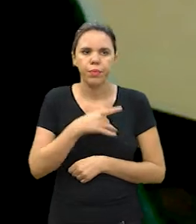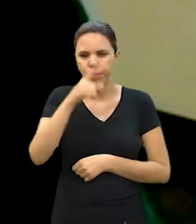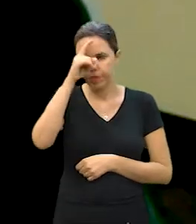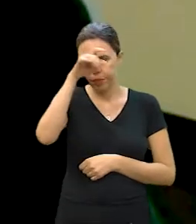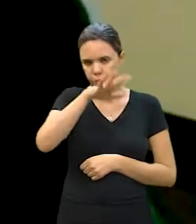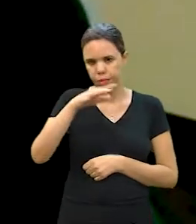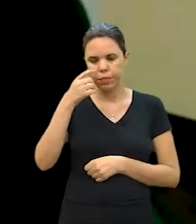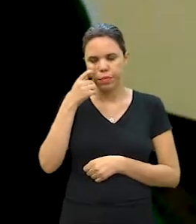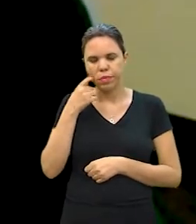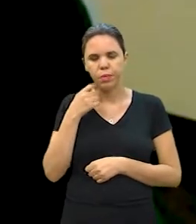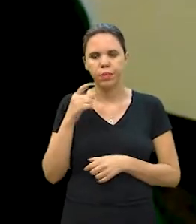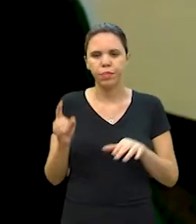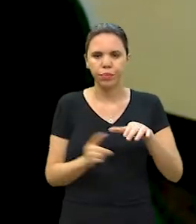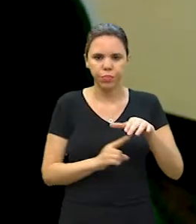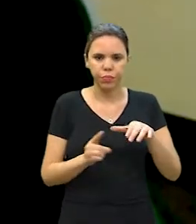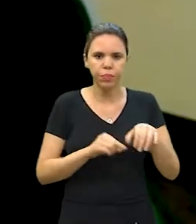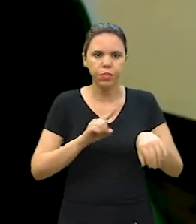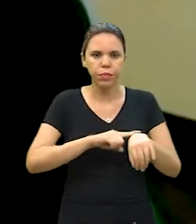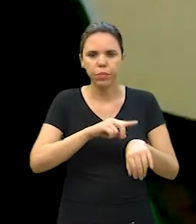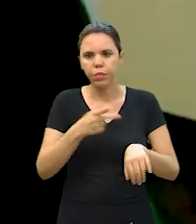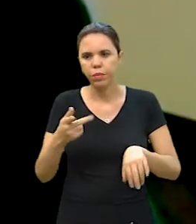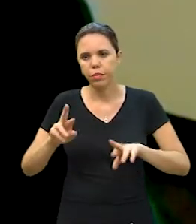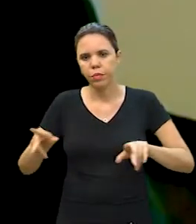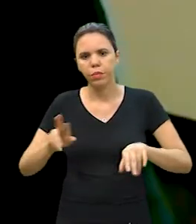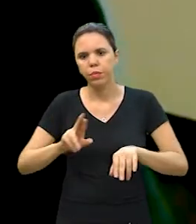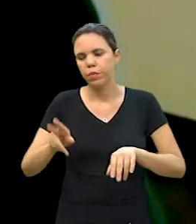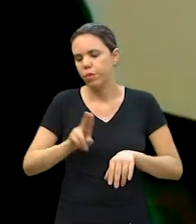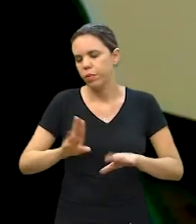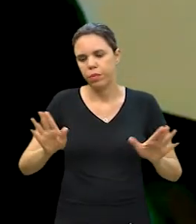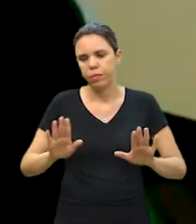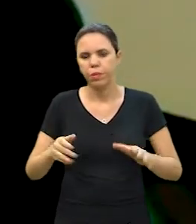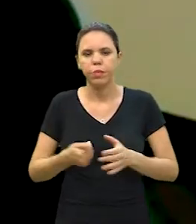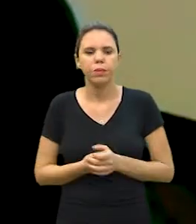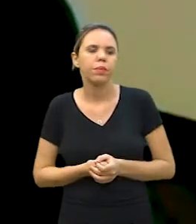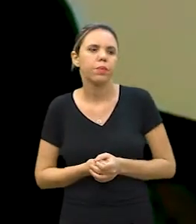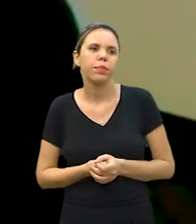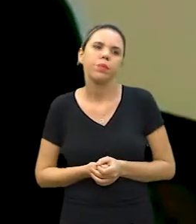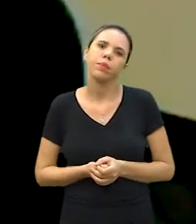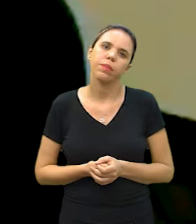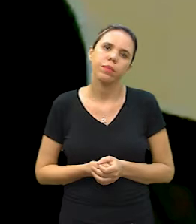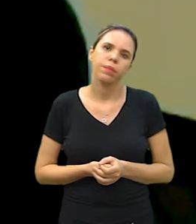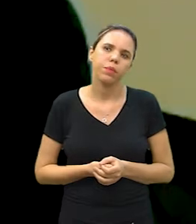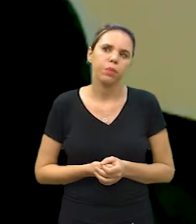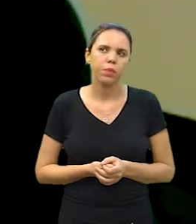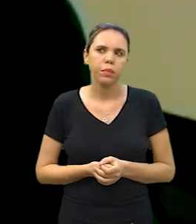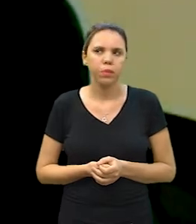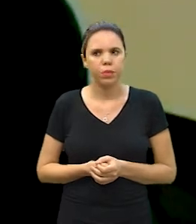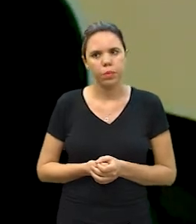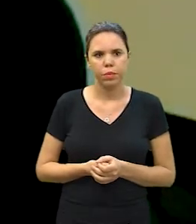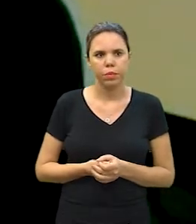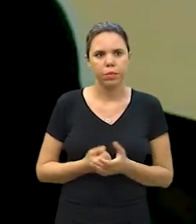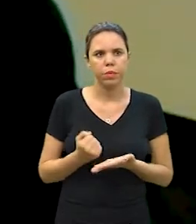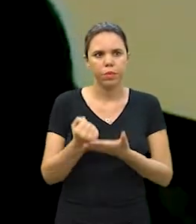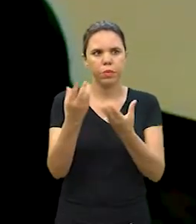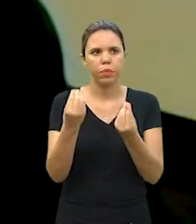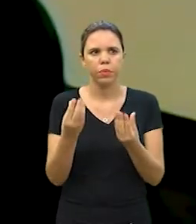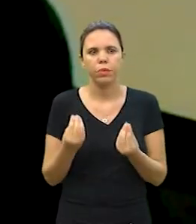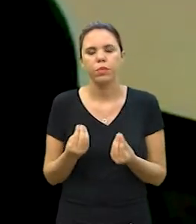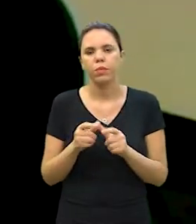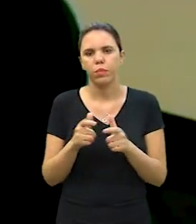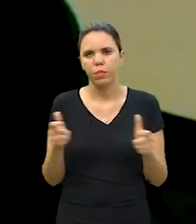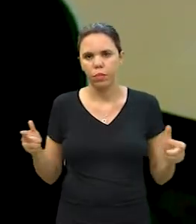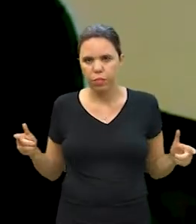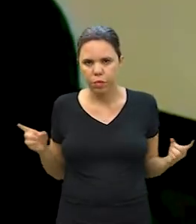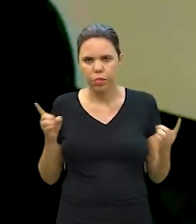saúde, os hospitais, os ambulatórios, em horários que não são usados, né? Então, isso tem ajudado